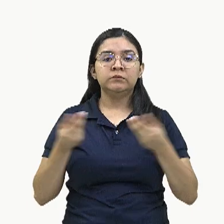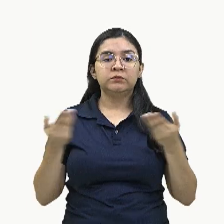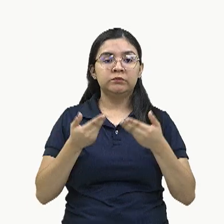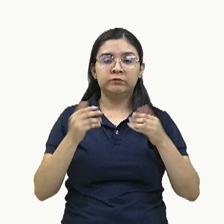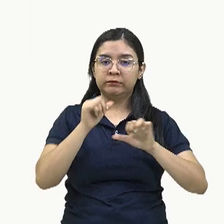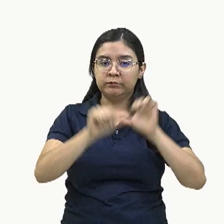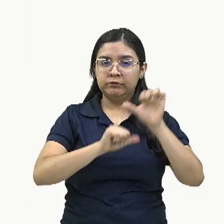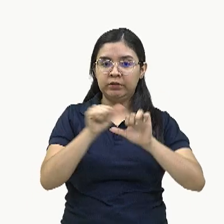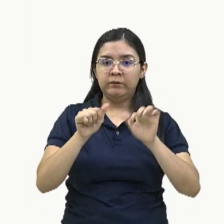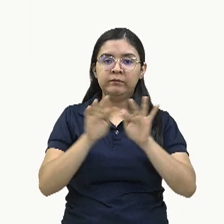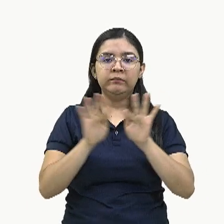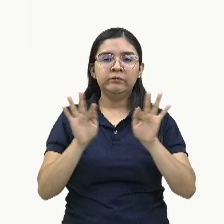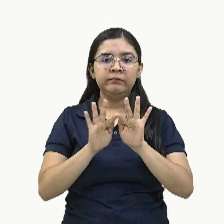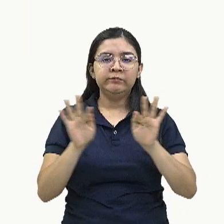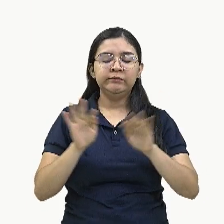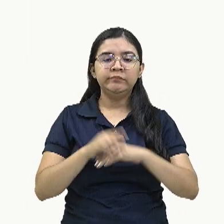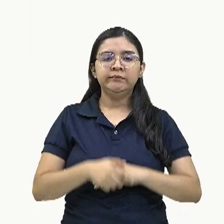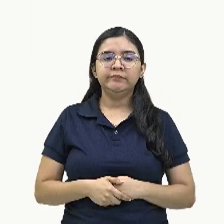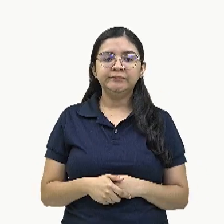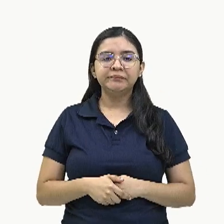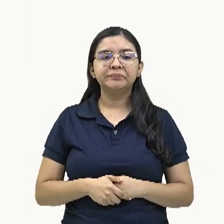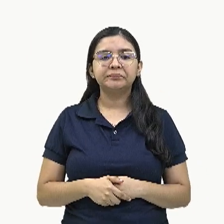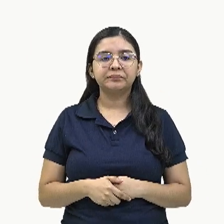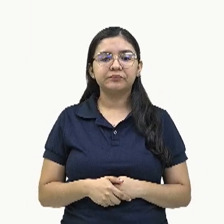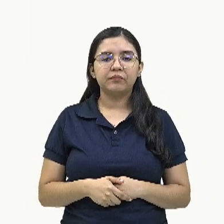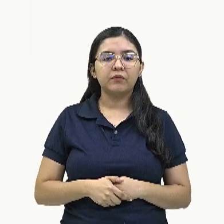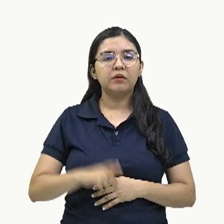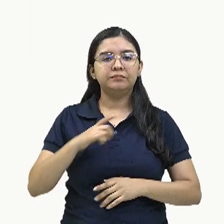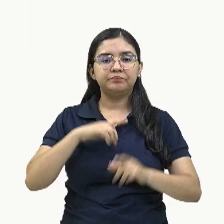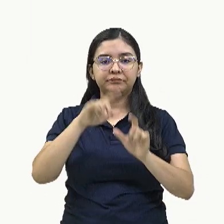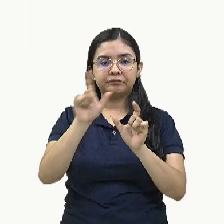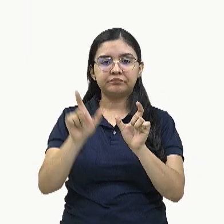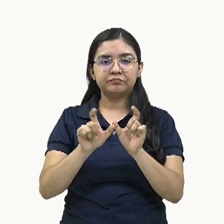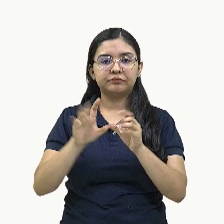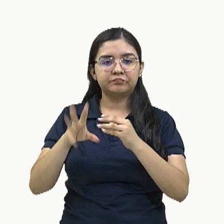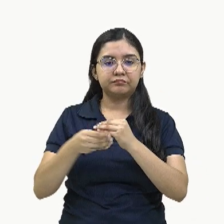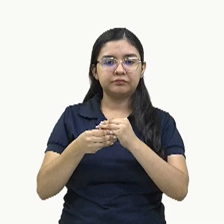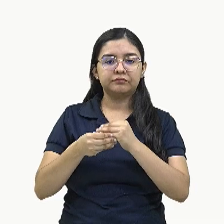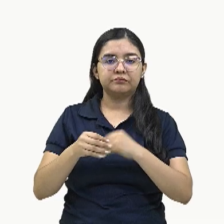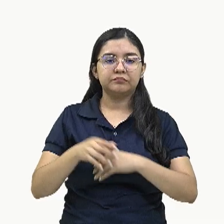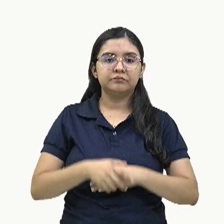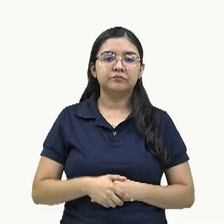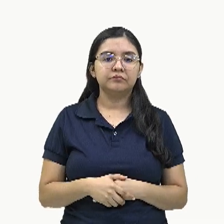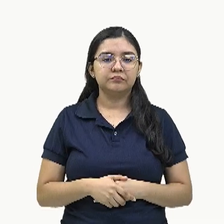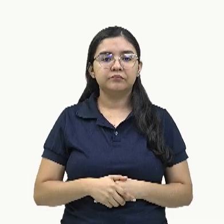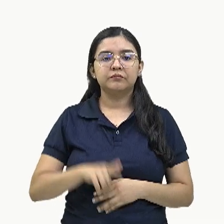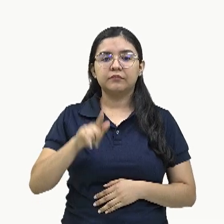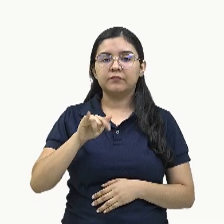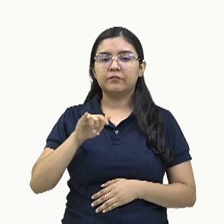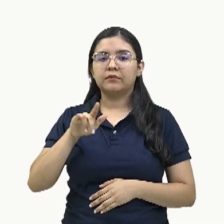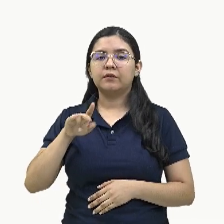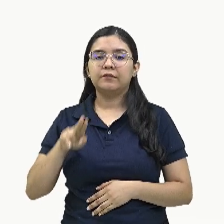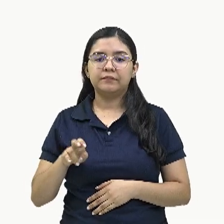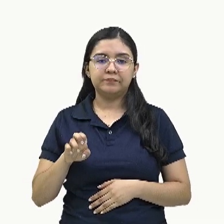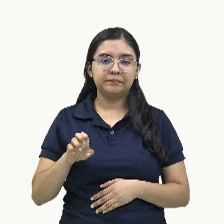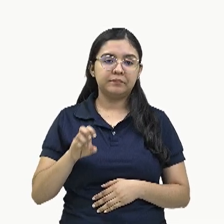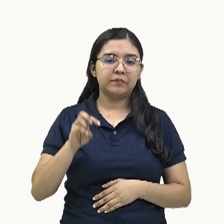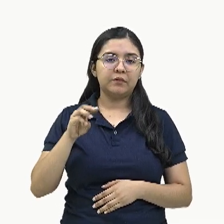esse pedido. Can you give me my